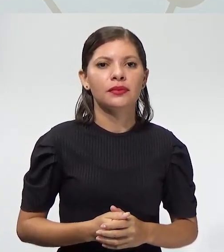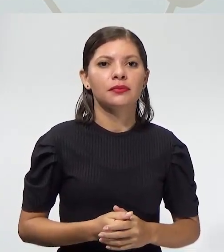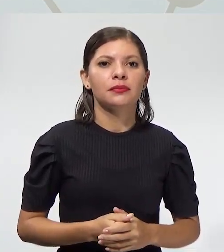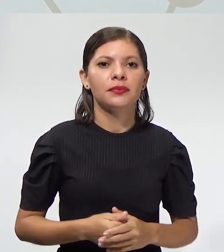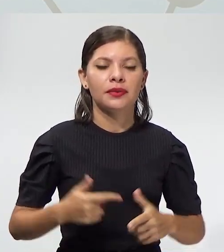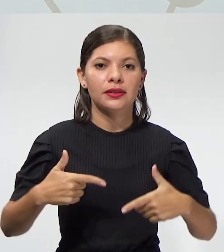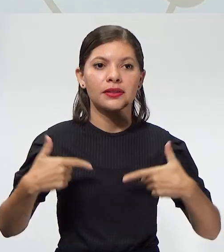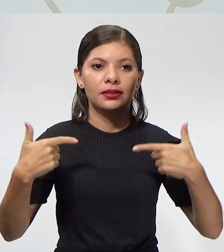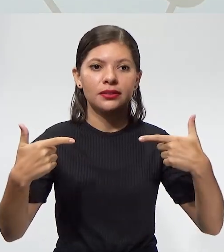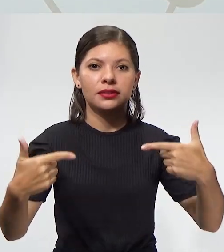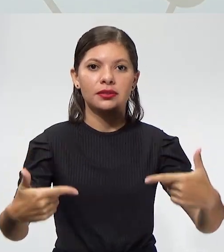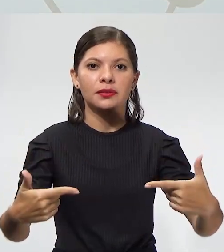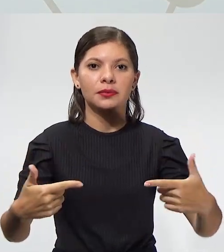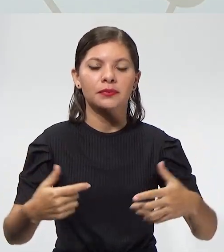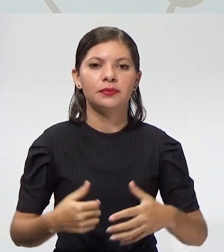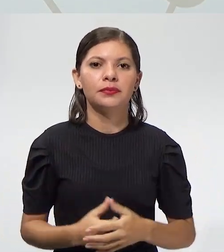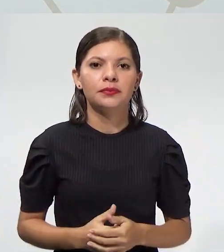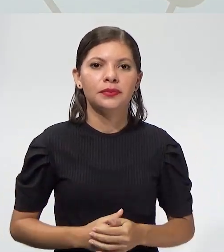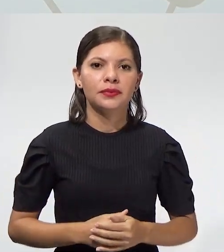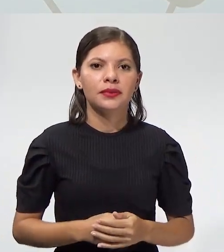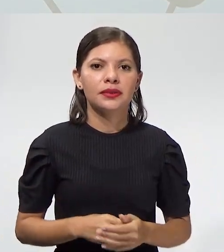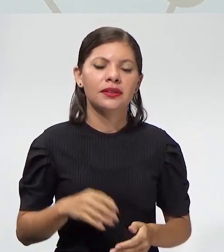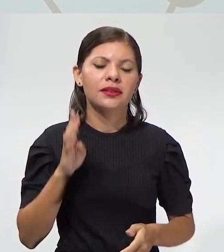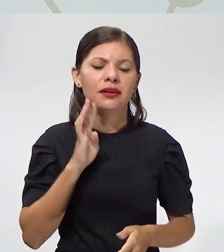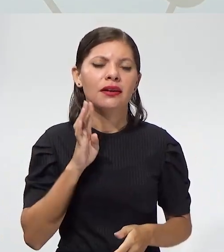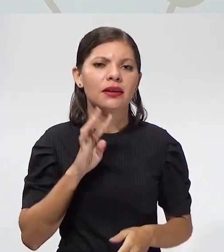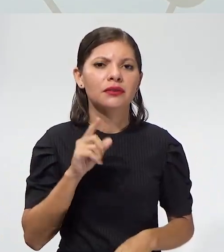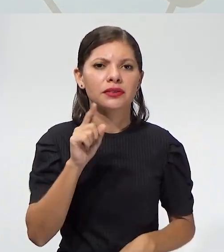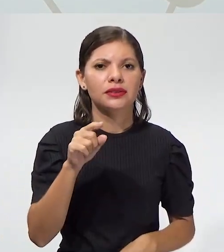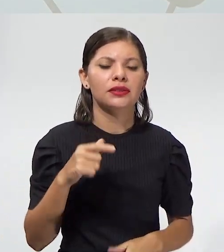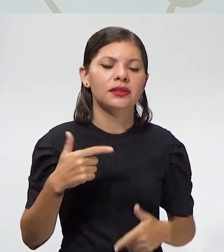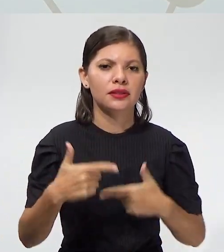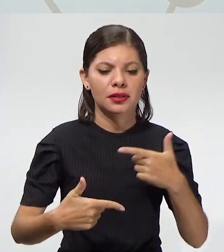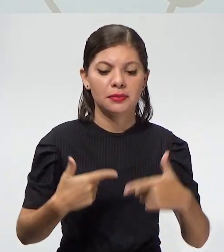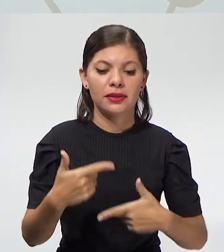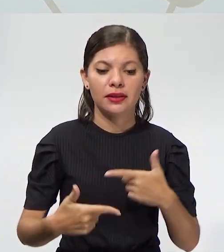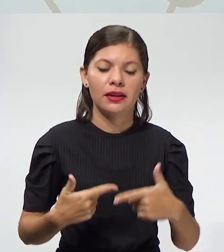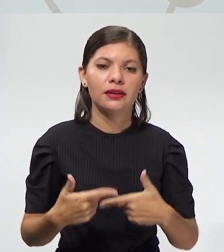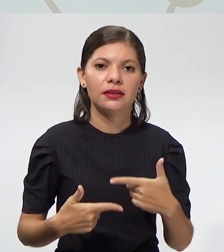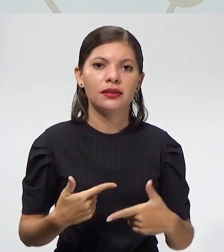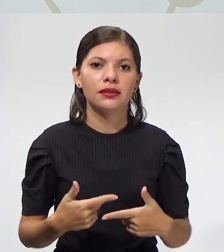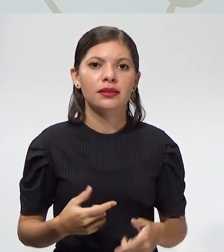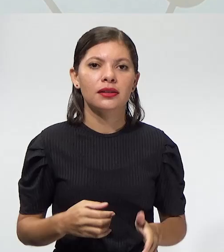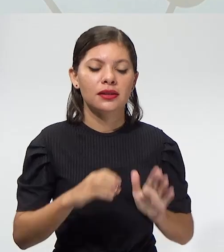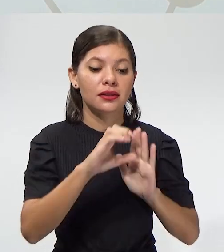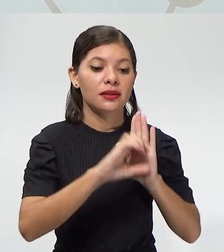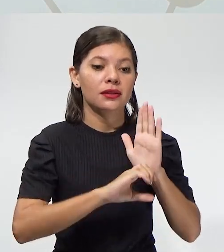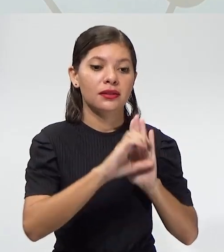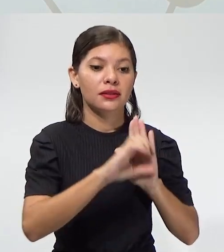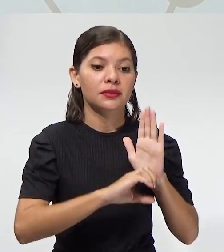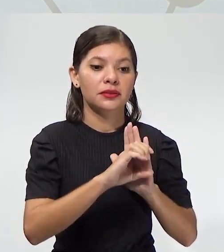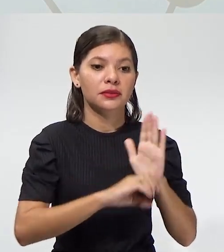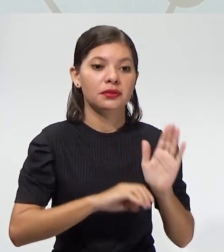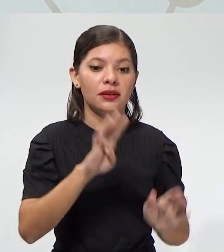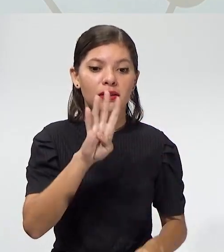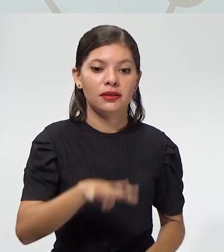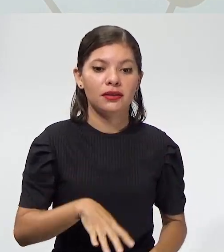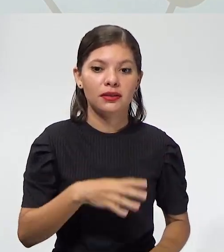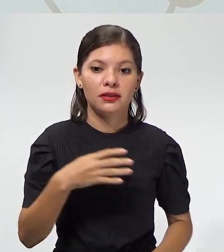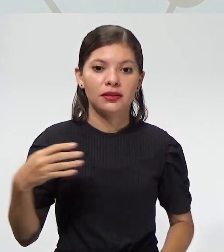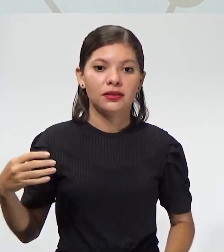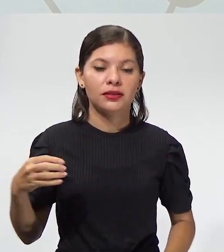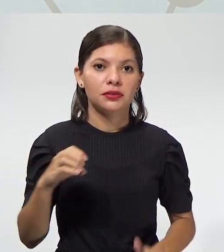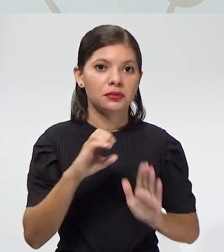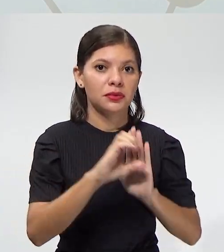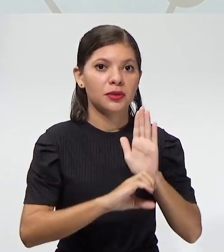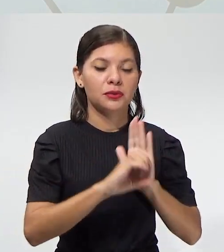ação, né? Então, é muito bacana você conseguir trabalhar dessa forma. A professora falou em grade curricular, né, que é o termo que a gente